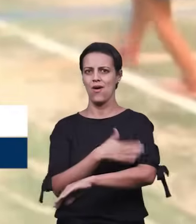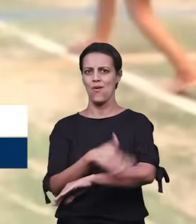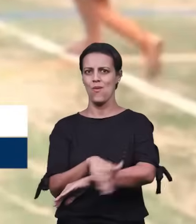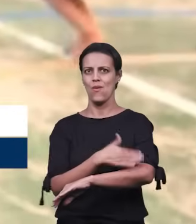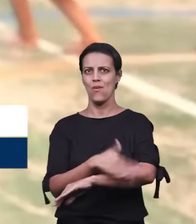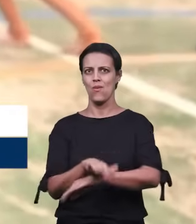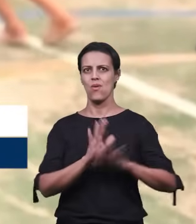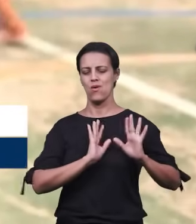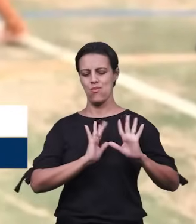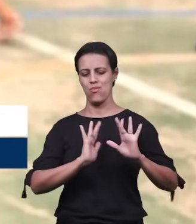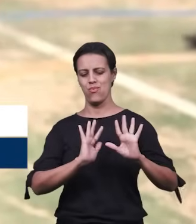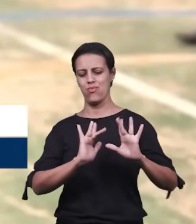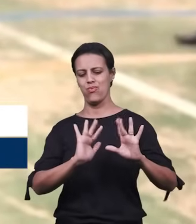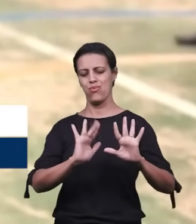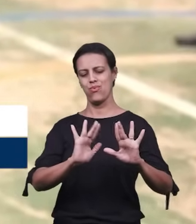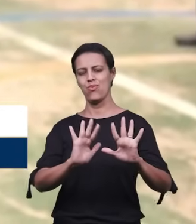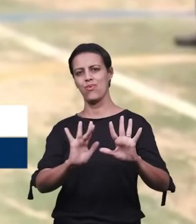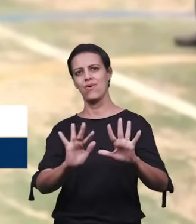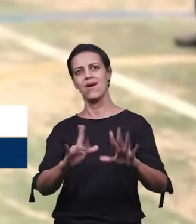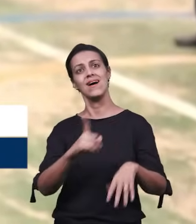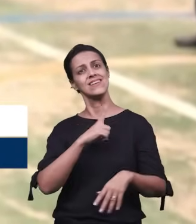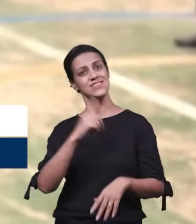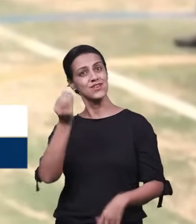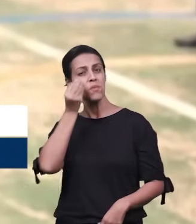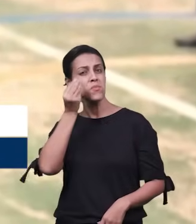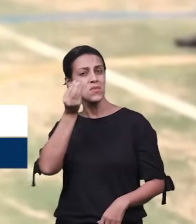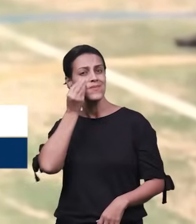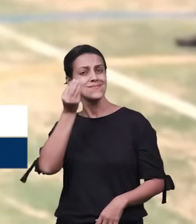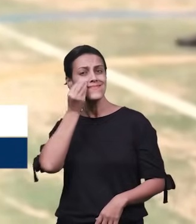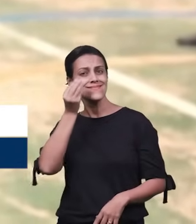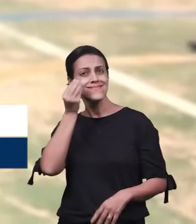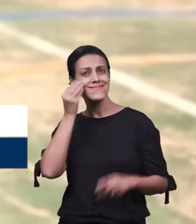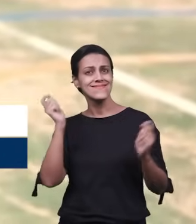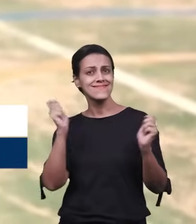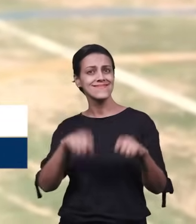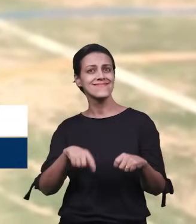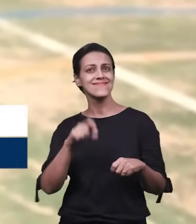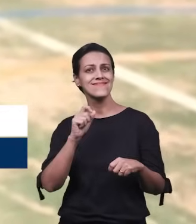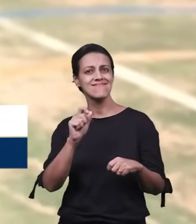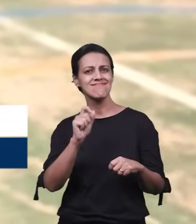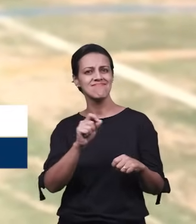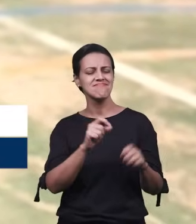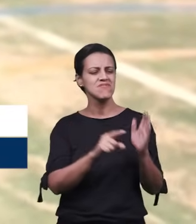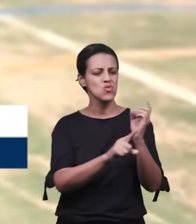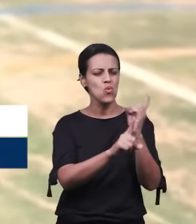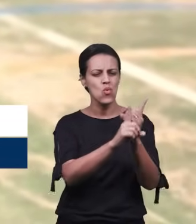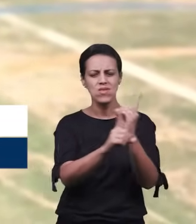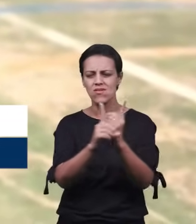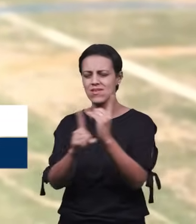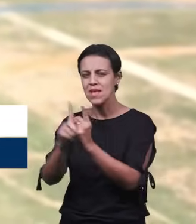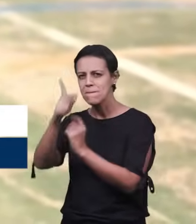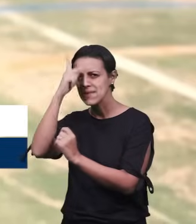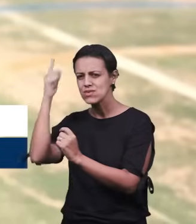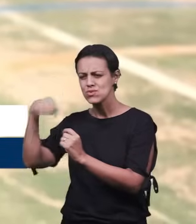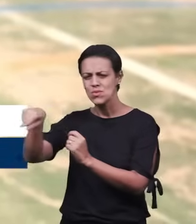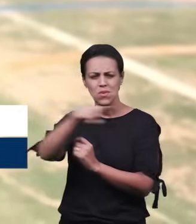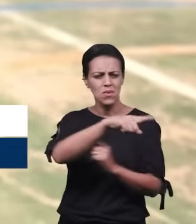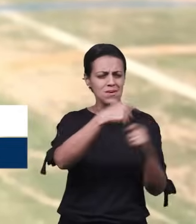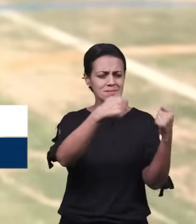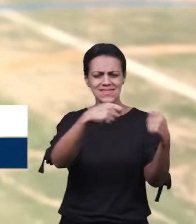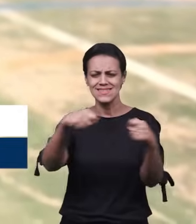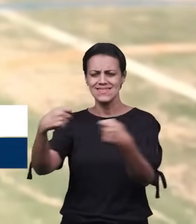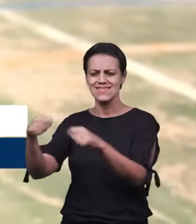encontrar muitas vidas necessitadas. Mas vimos que, através dos louvores,